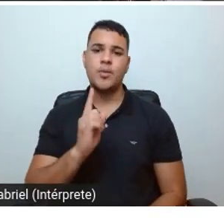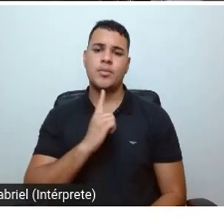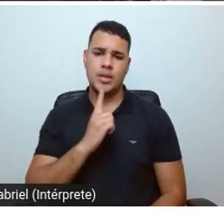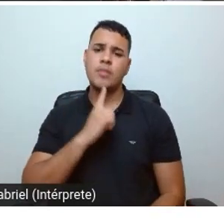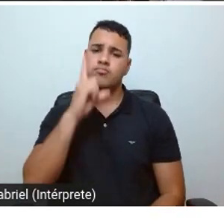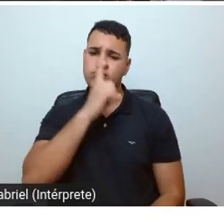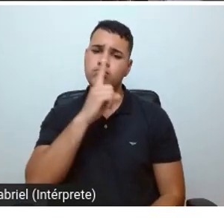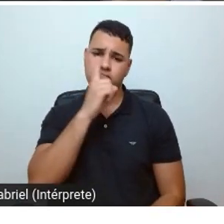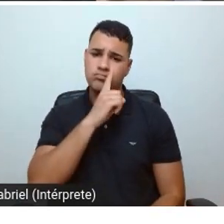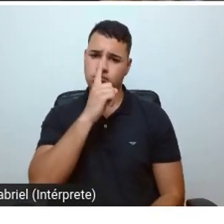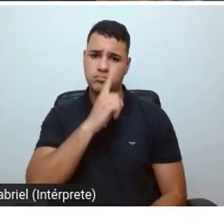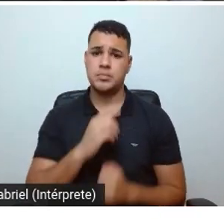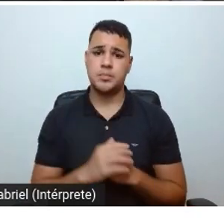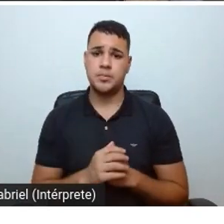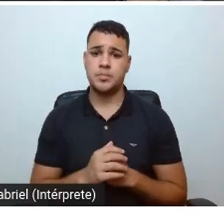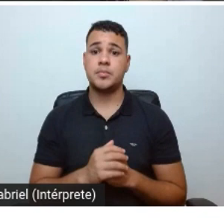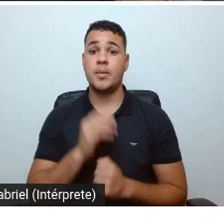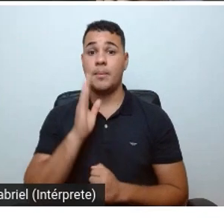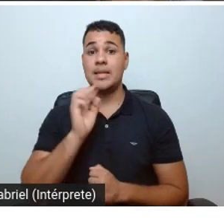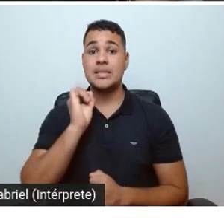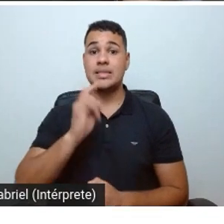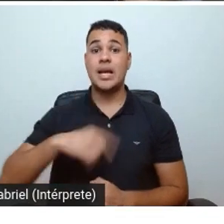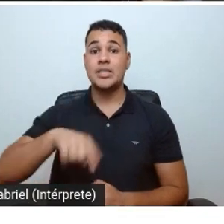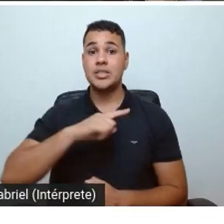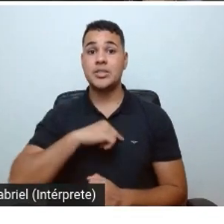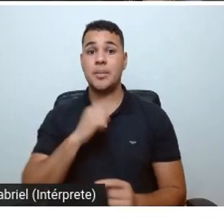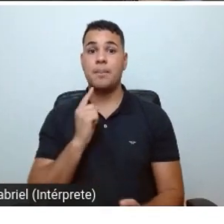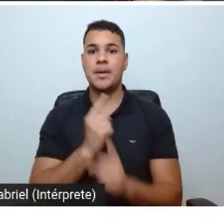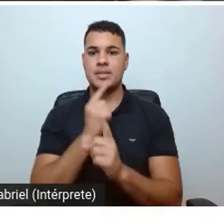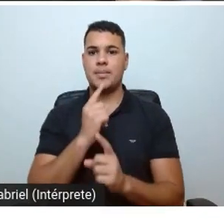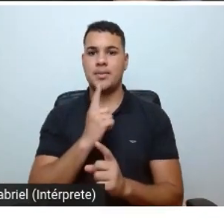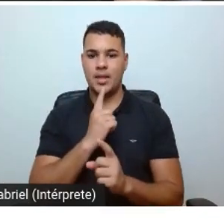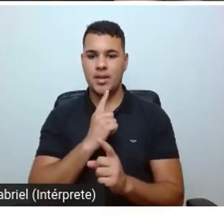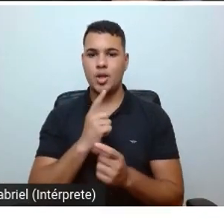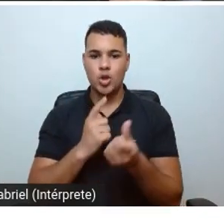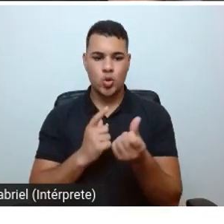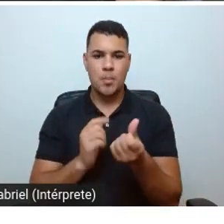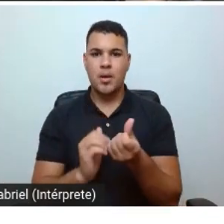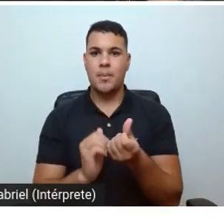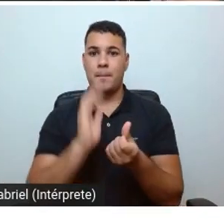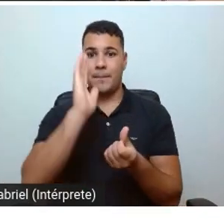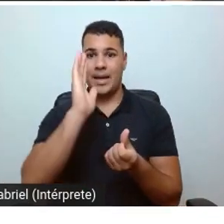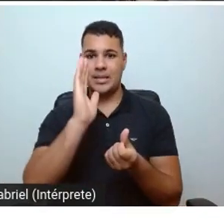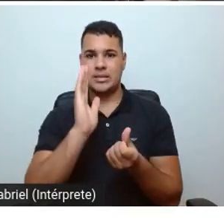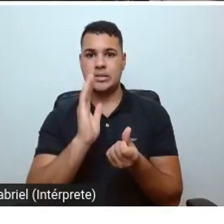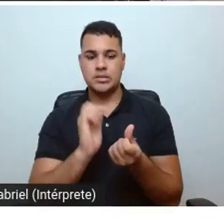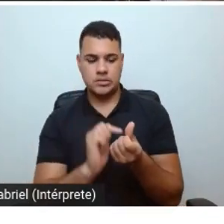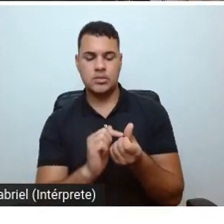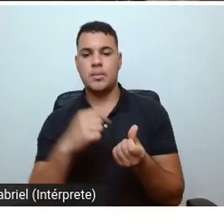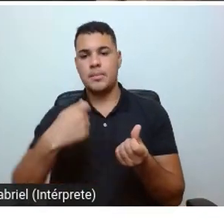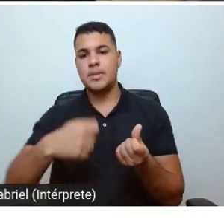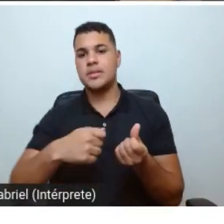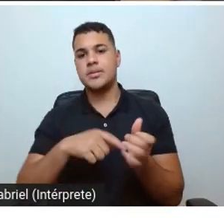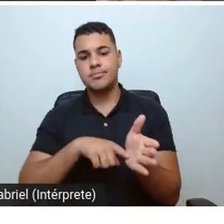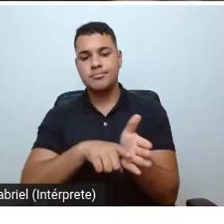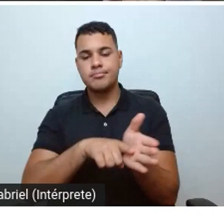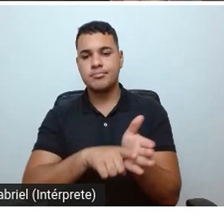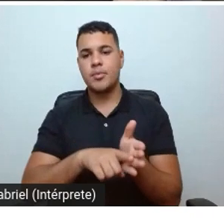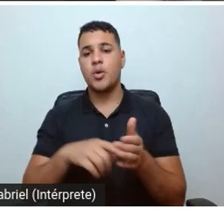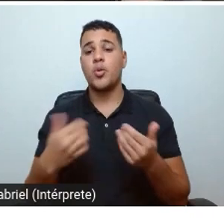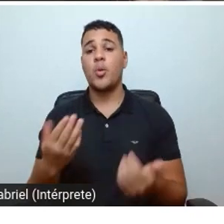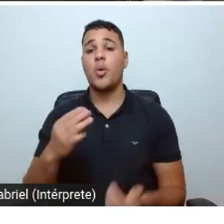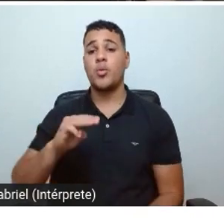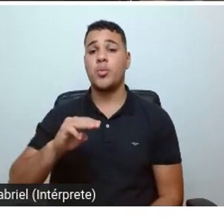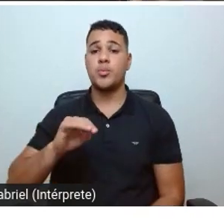gente vê que tem uma concentração, é importante avaliar o motivo dessa divergência entre uma intenção